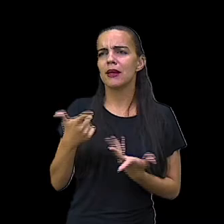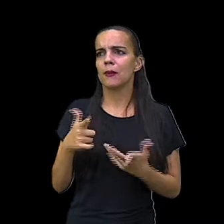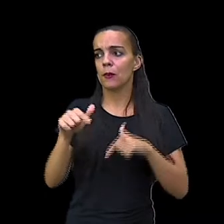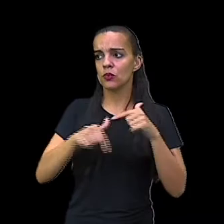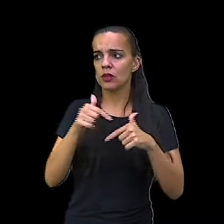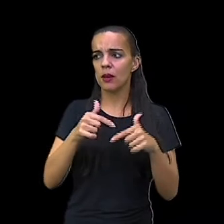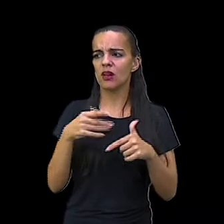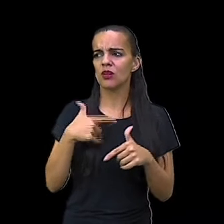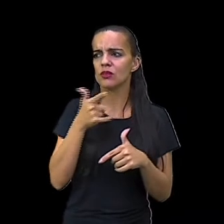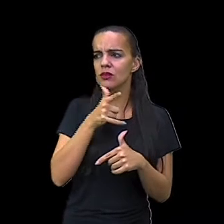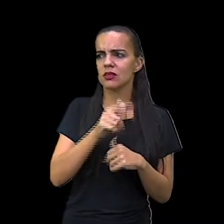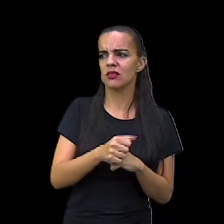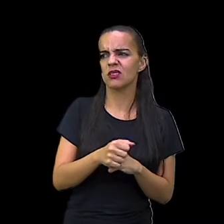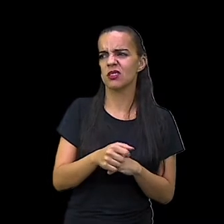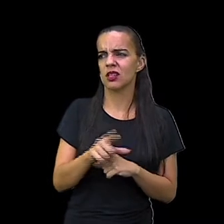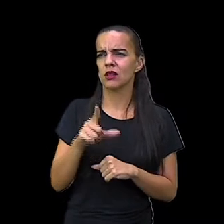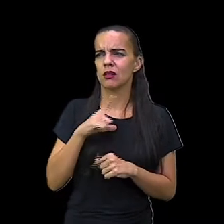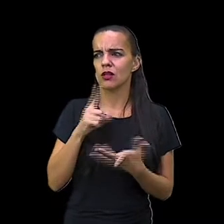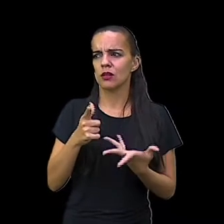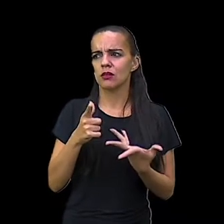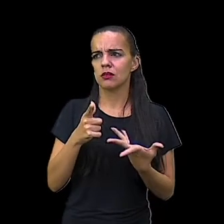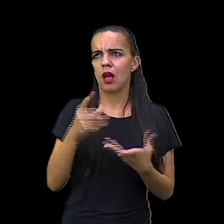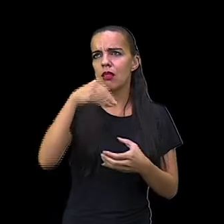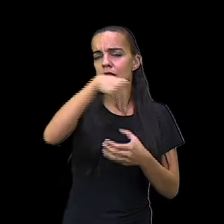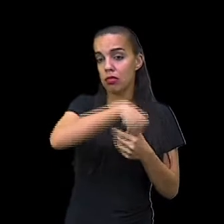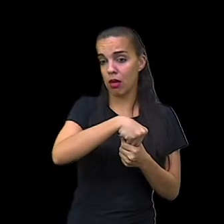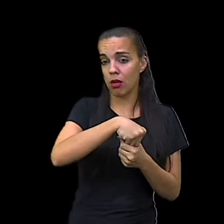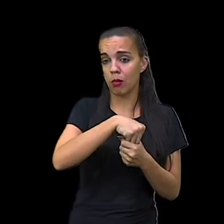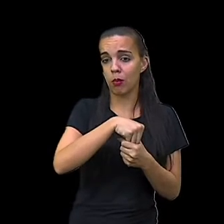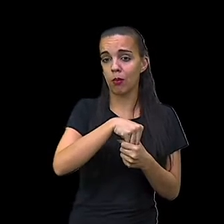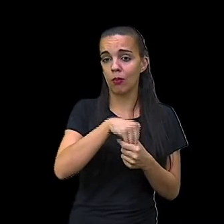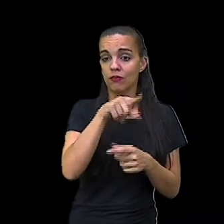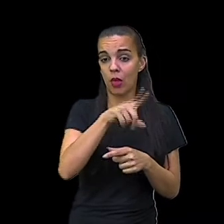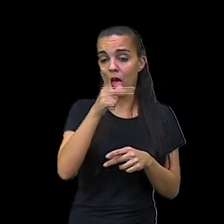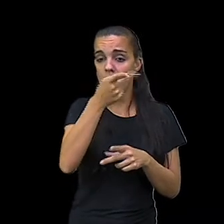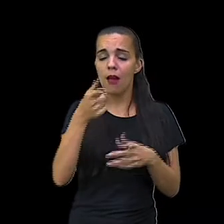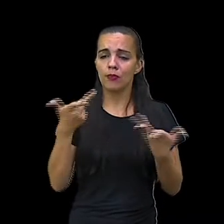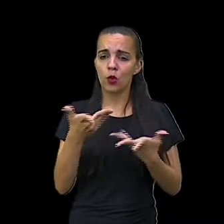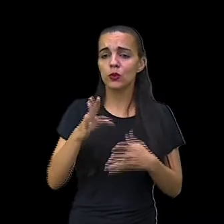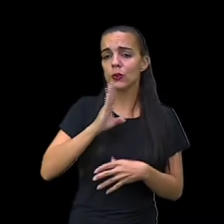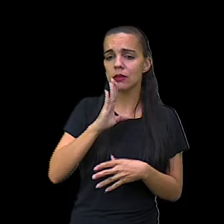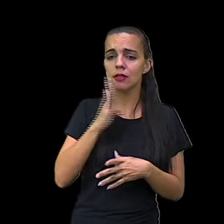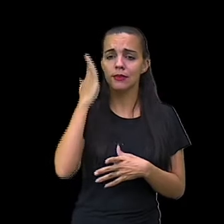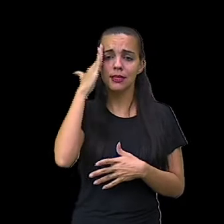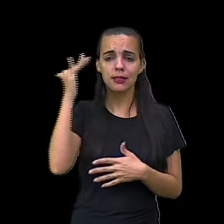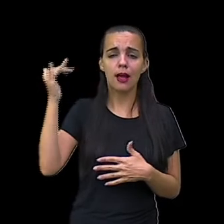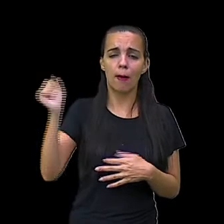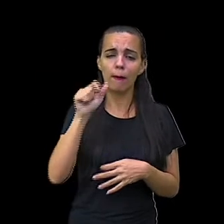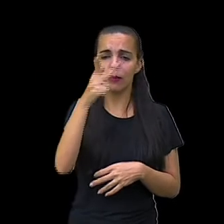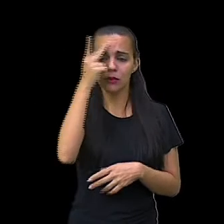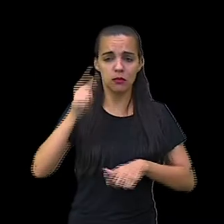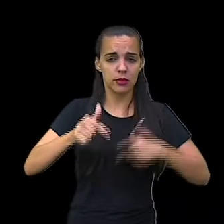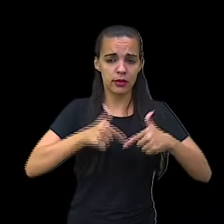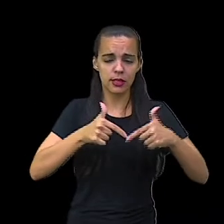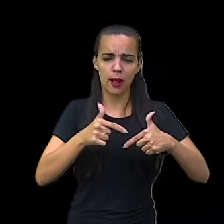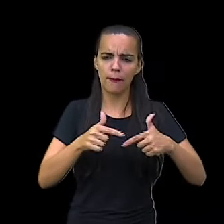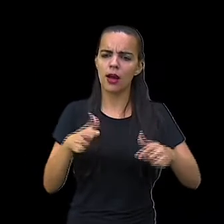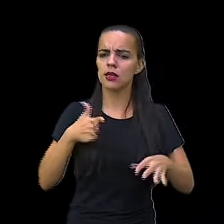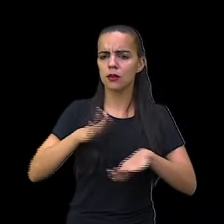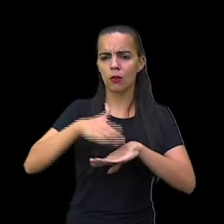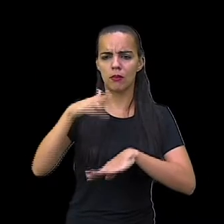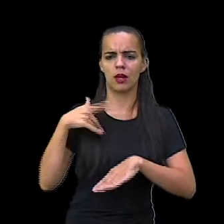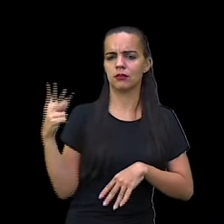a célula mais importante da sociedade. Então, a transformação da sociedade capitalista e